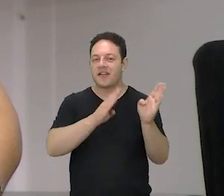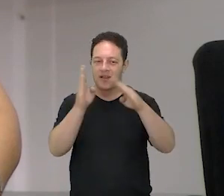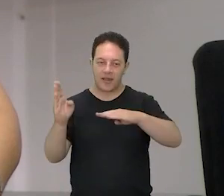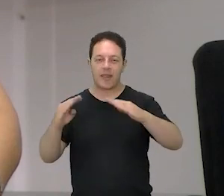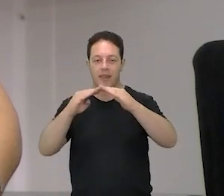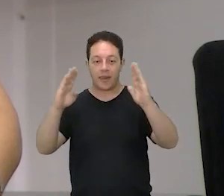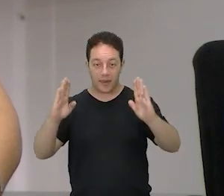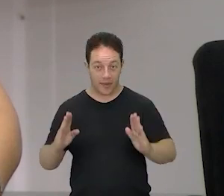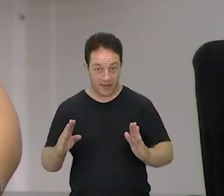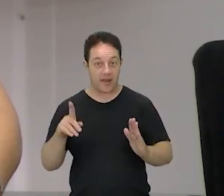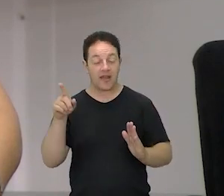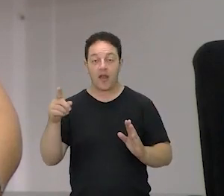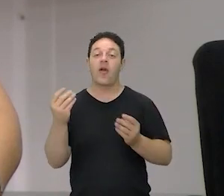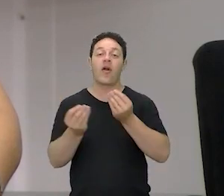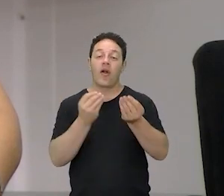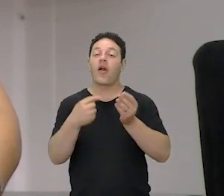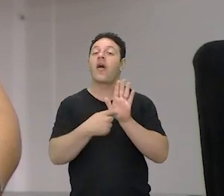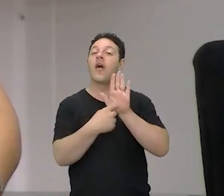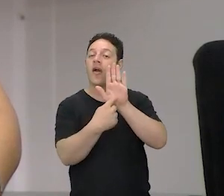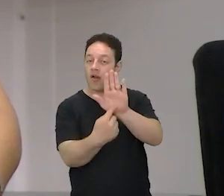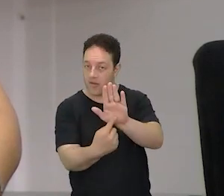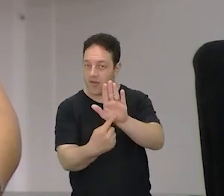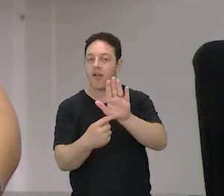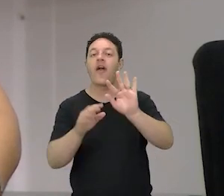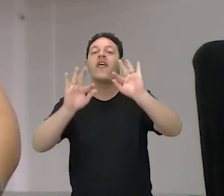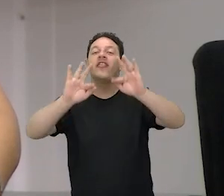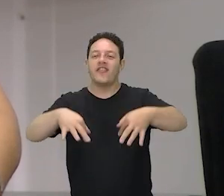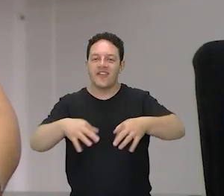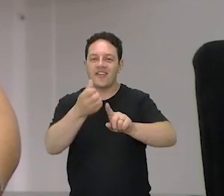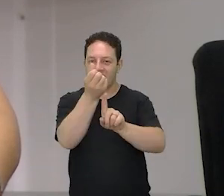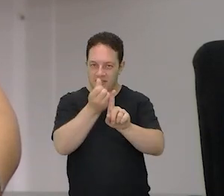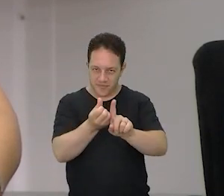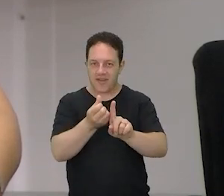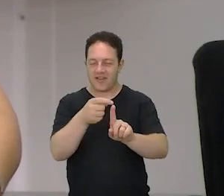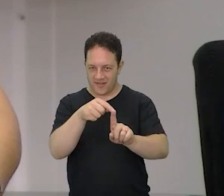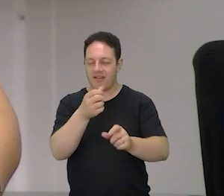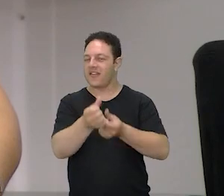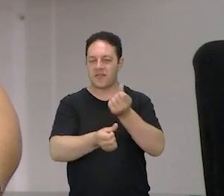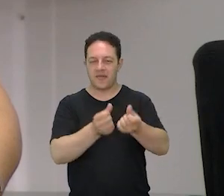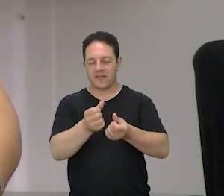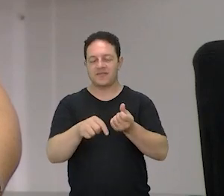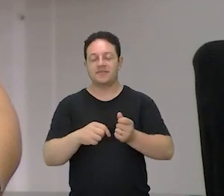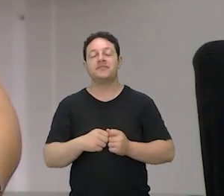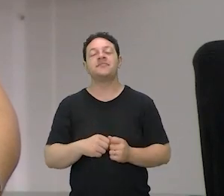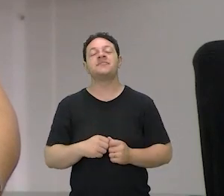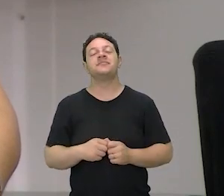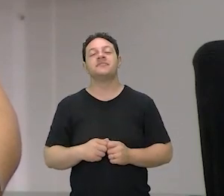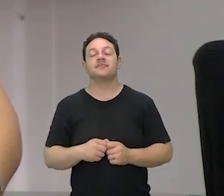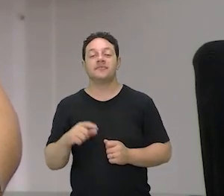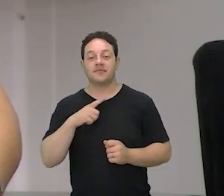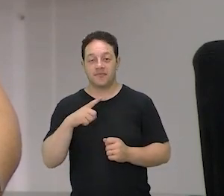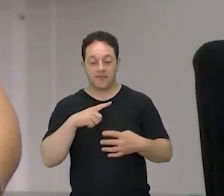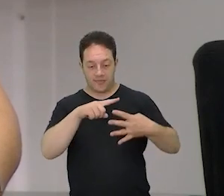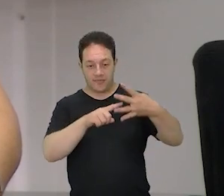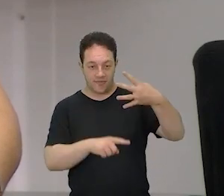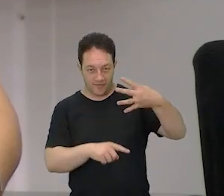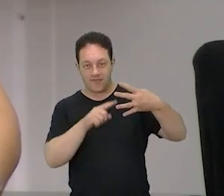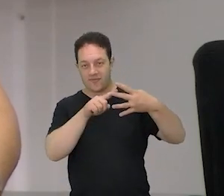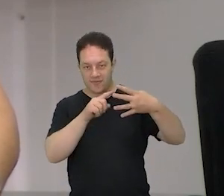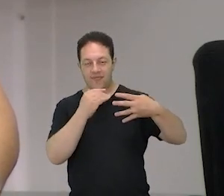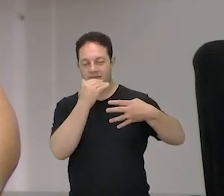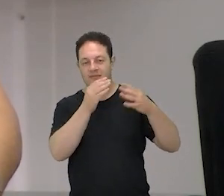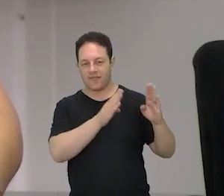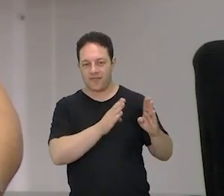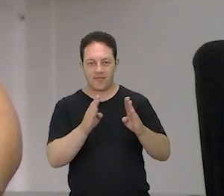maquete, ela foi apresentada no fechamento do semestre do itinerário. Nós temos 4 itinerários na nossa escola.